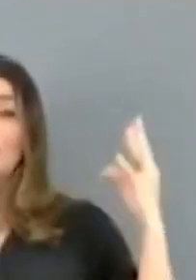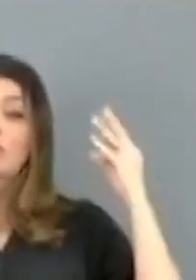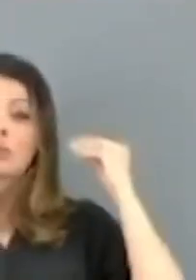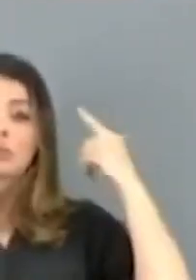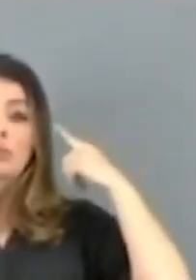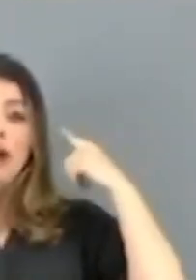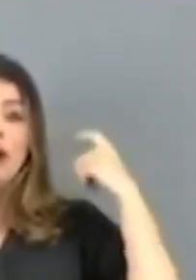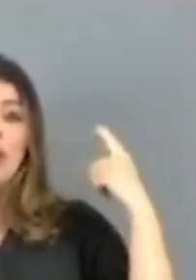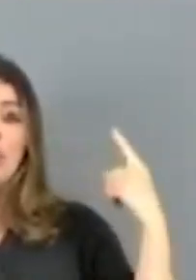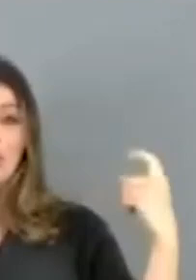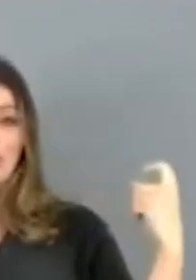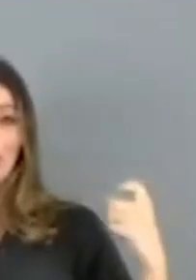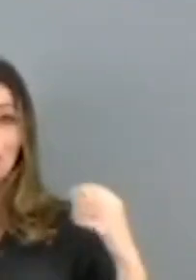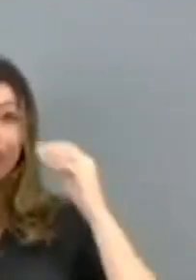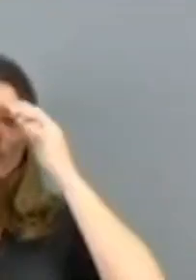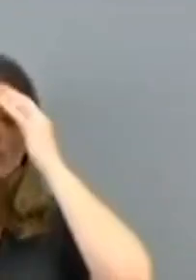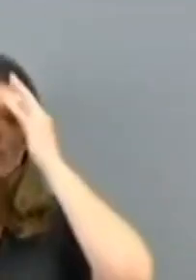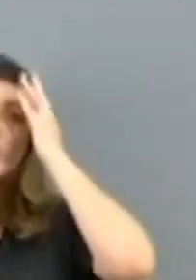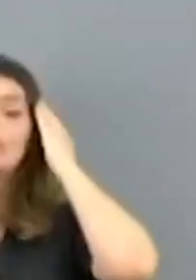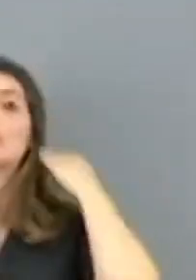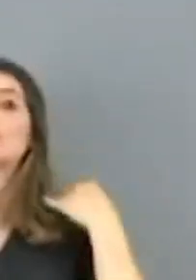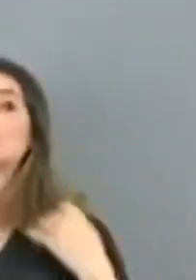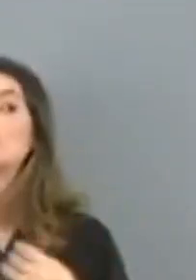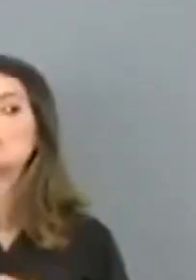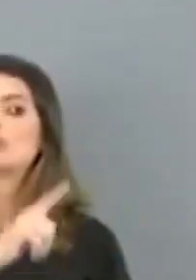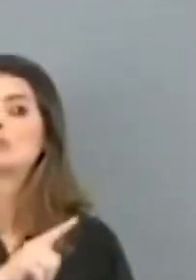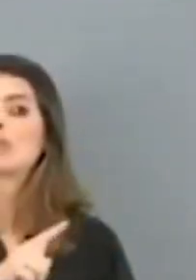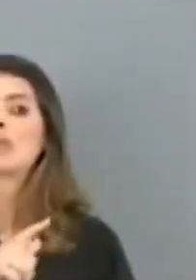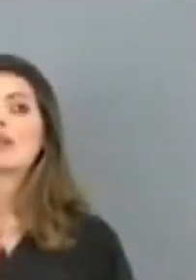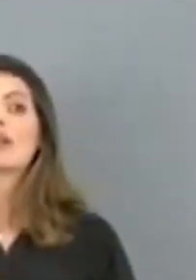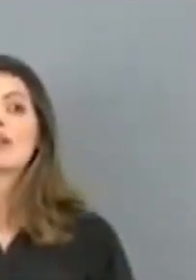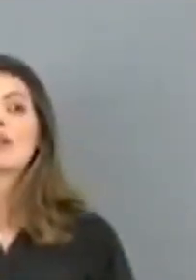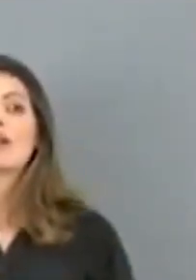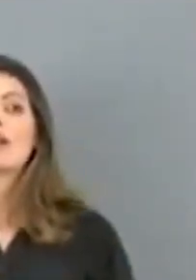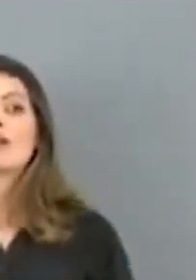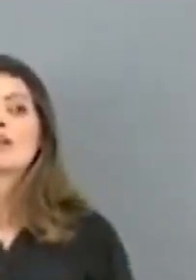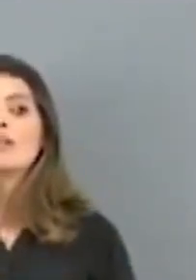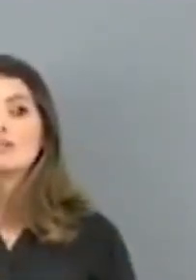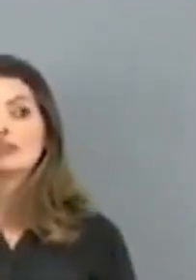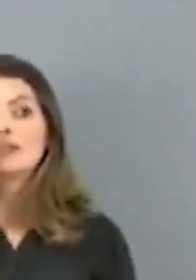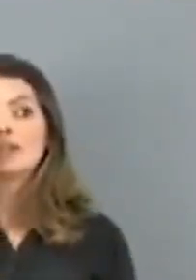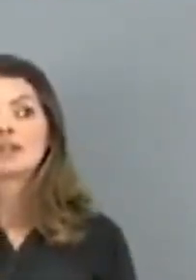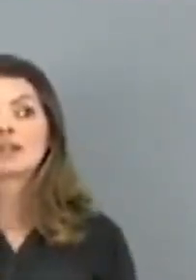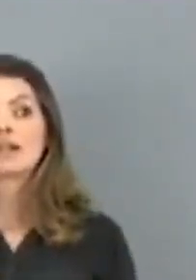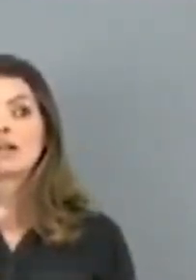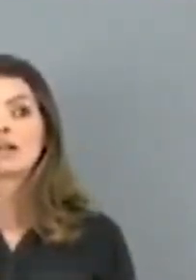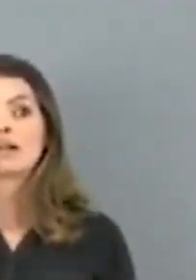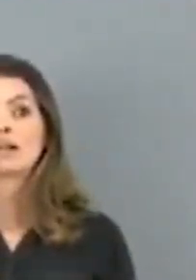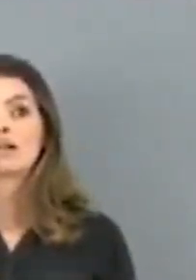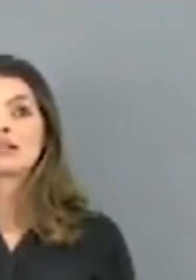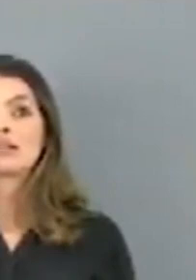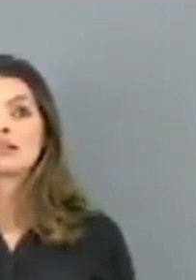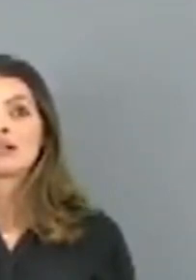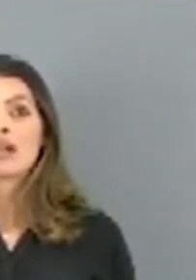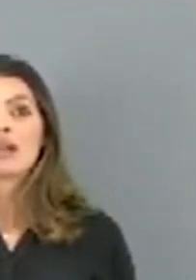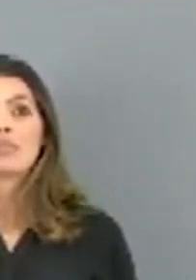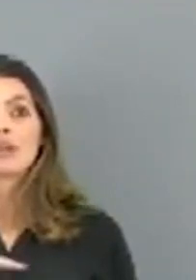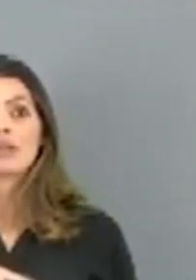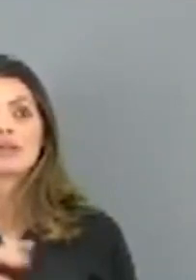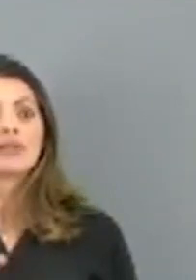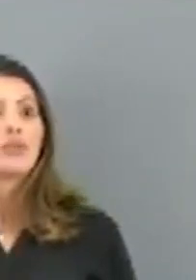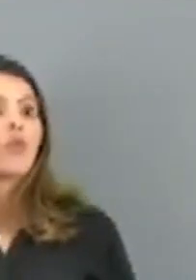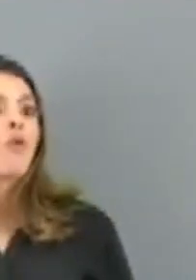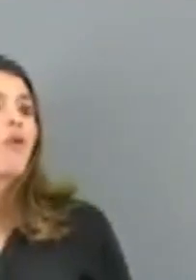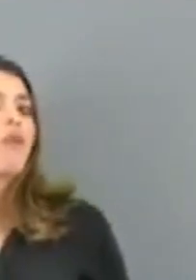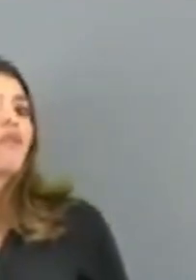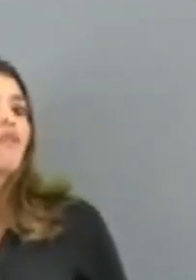por congressistas lulistas, com a participação por indução no delito de incitação ao crime, com pena de detenção de 3 a 6